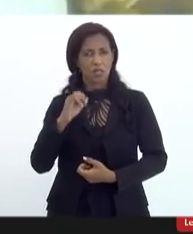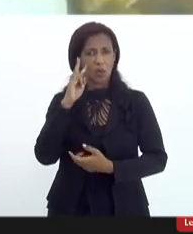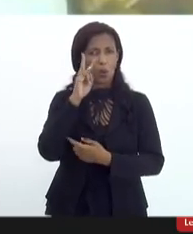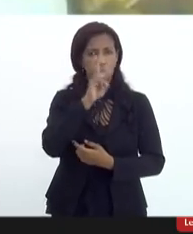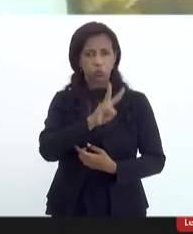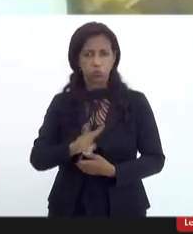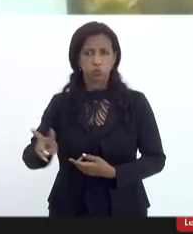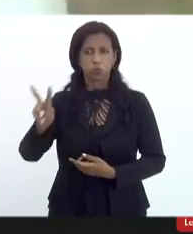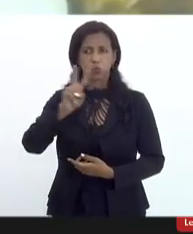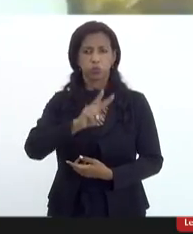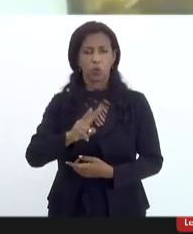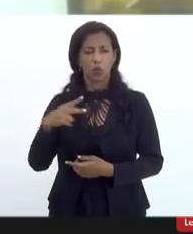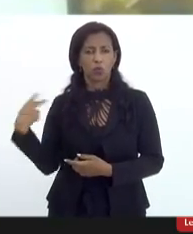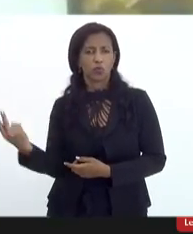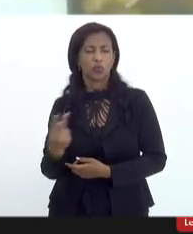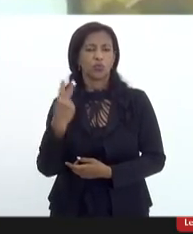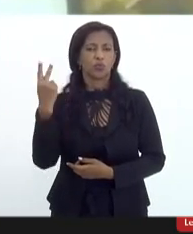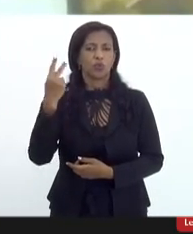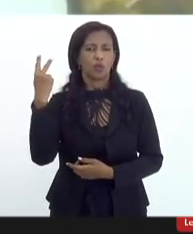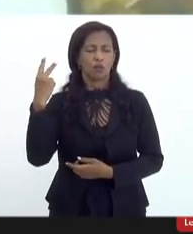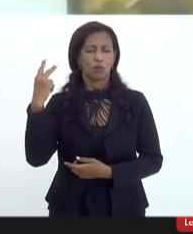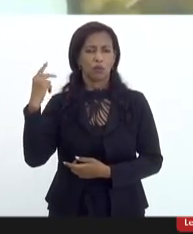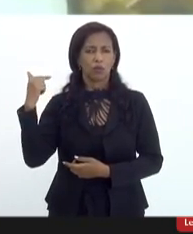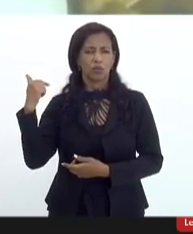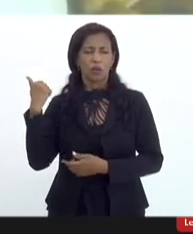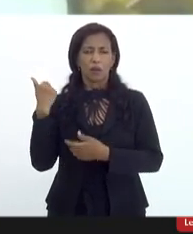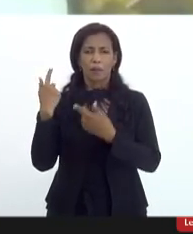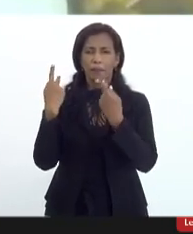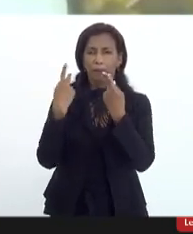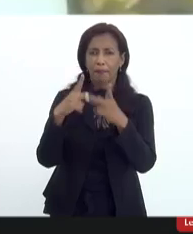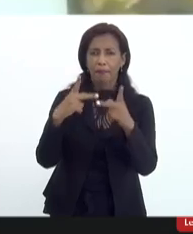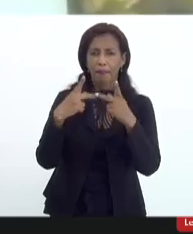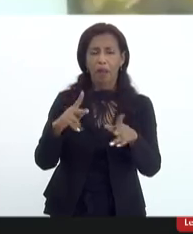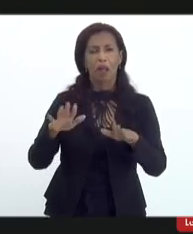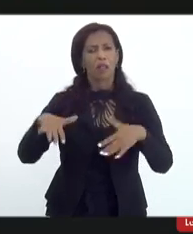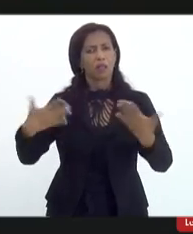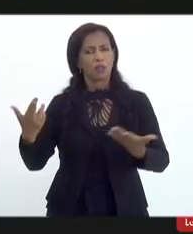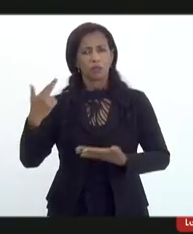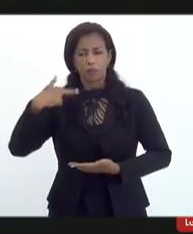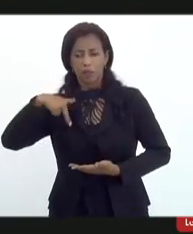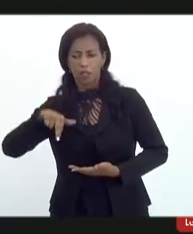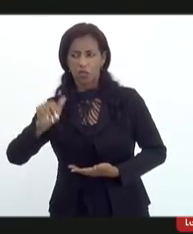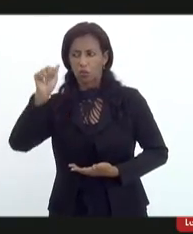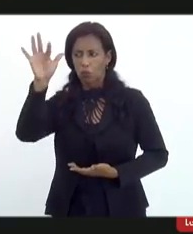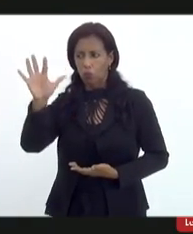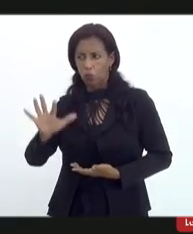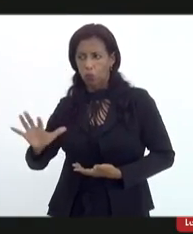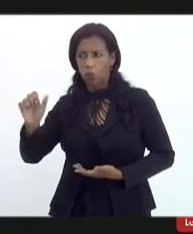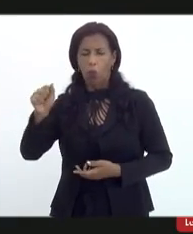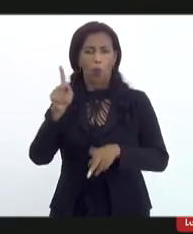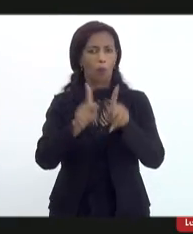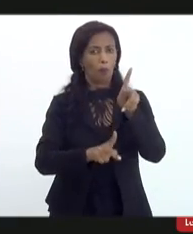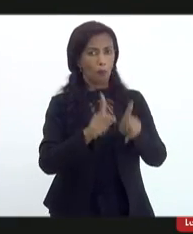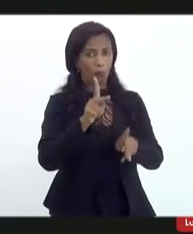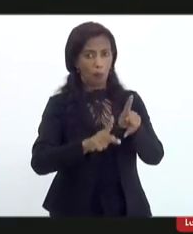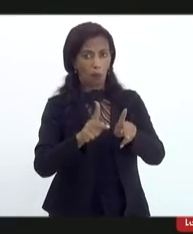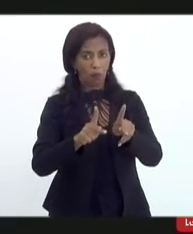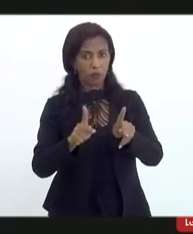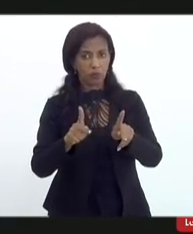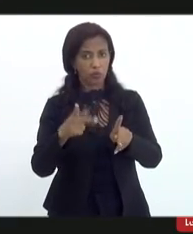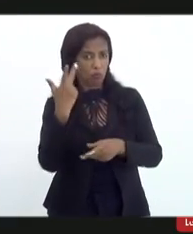observarmos os valores trazidos, pregados, tanto pelas religiões de matriz africana como dos povos